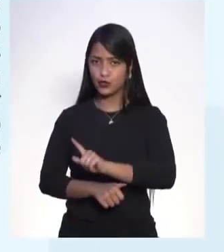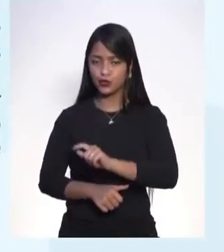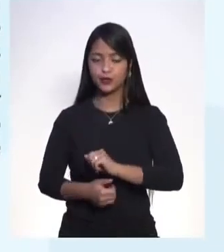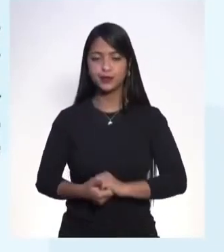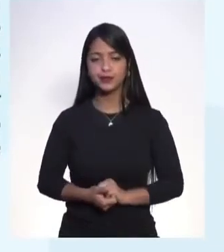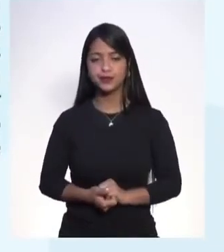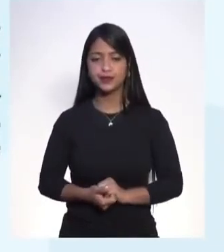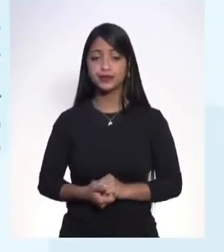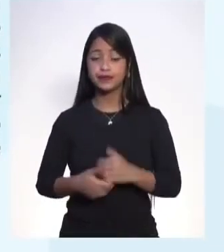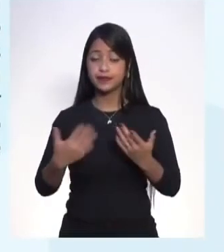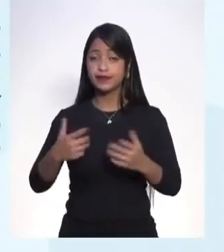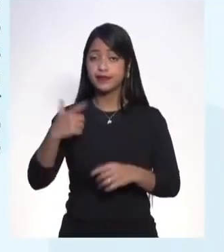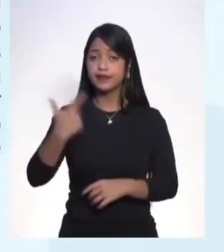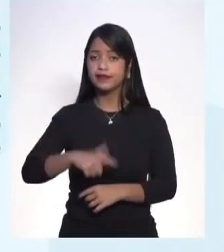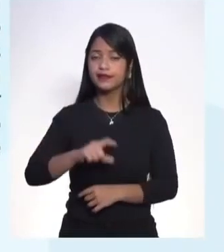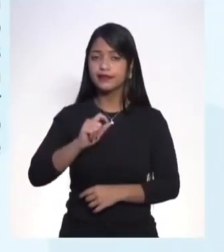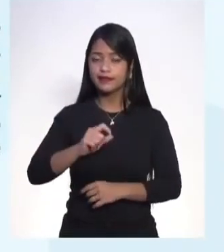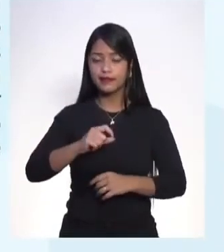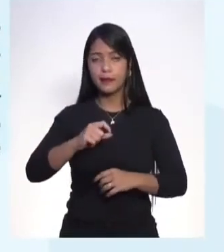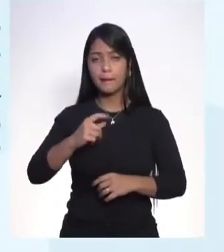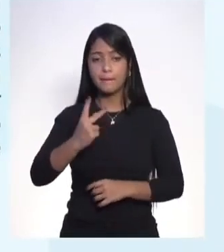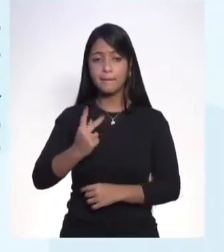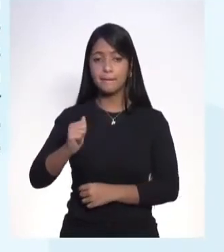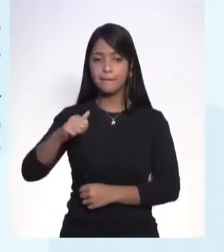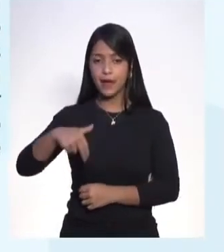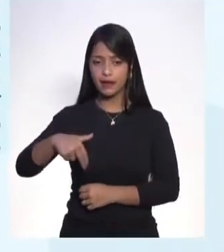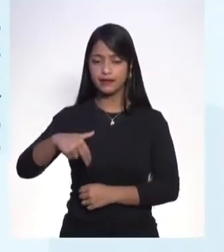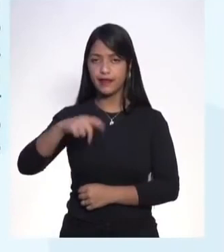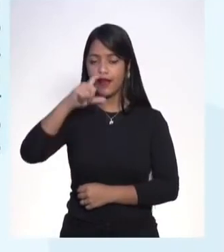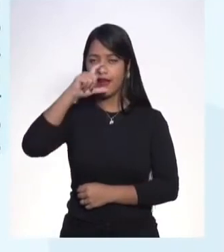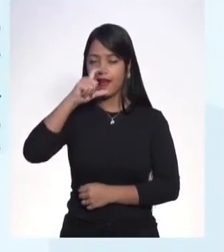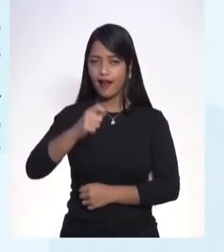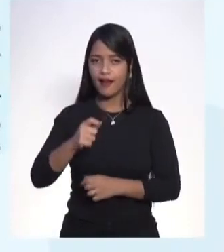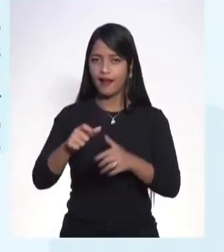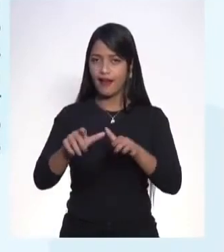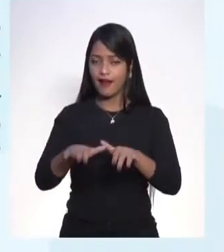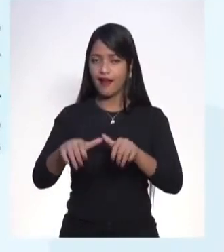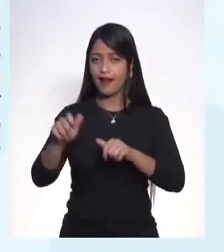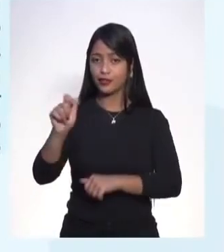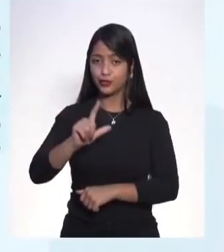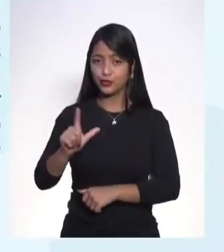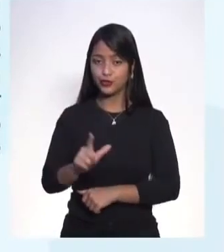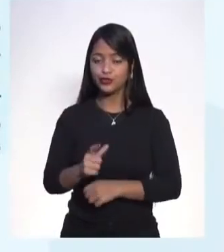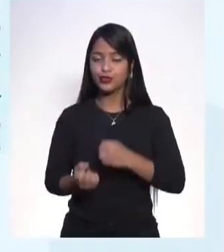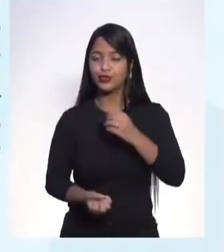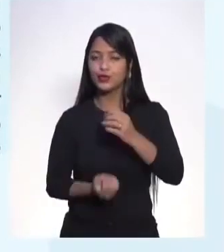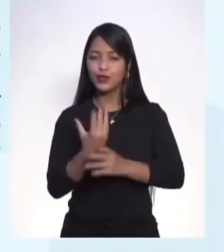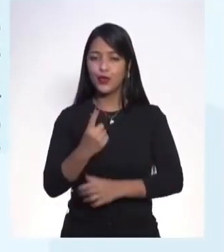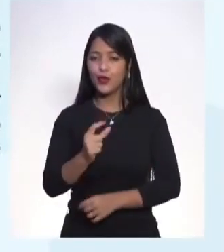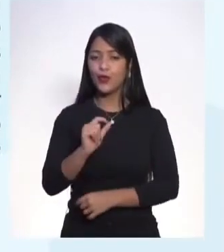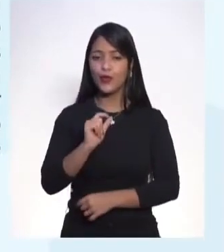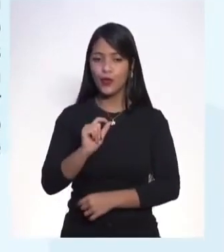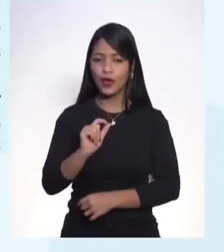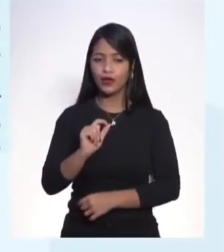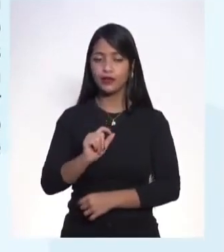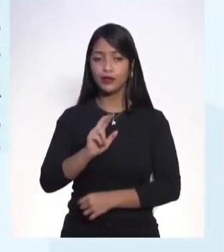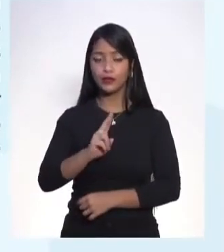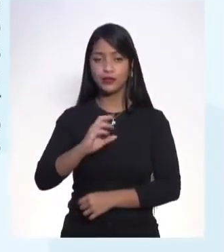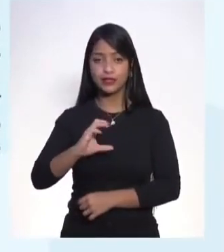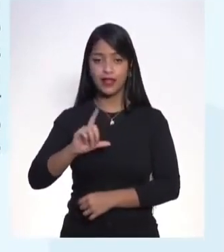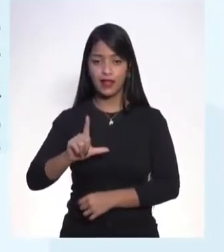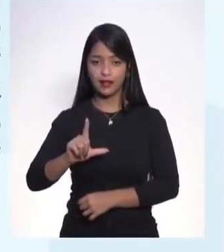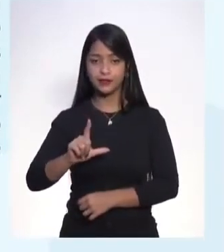cativeiro, o Plano de Ação Nacional PAN, a Ararinha Azul, promoveu a criação das Unidades de Conservação